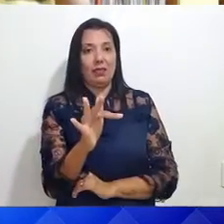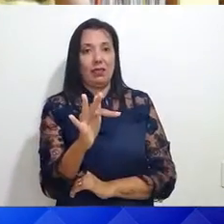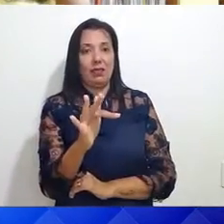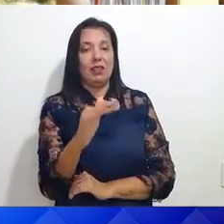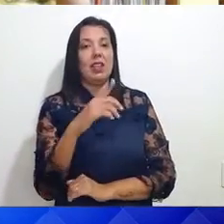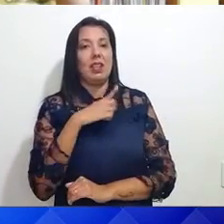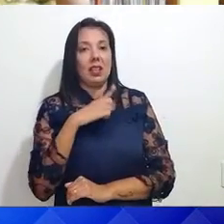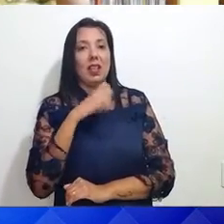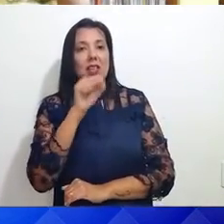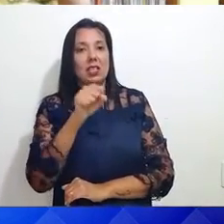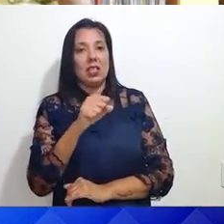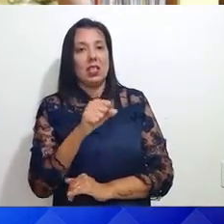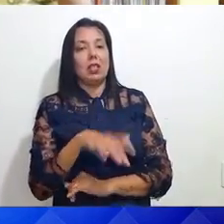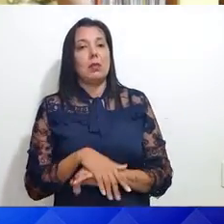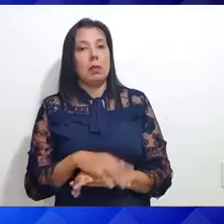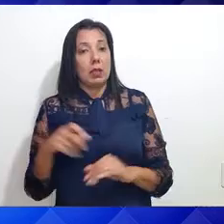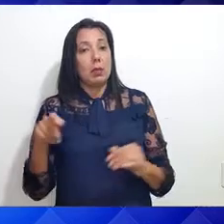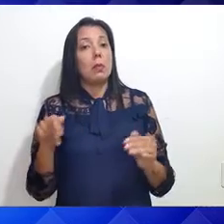bom?